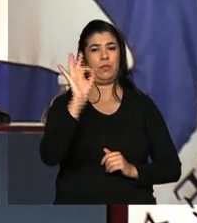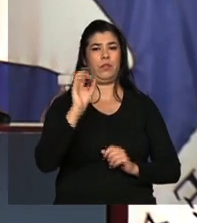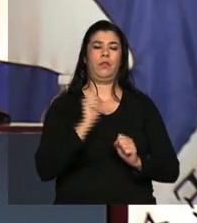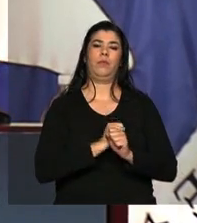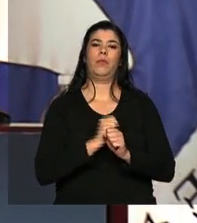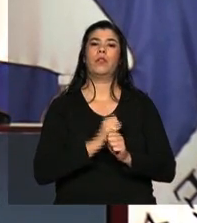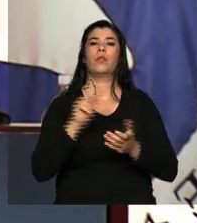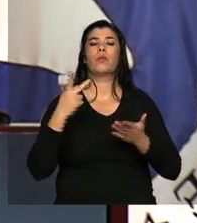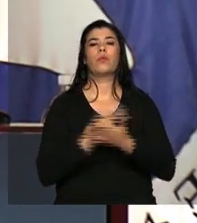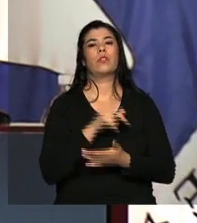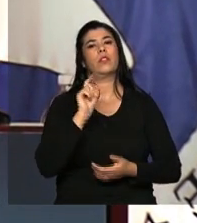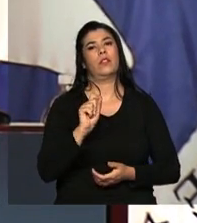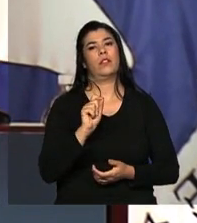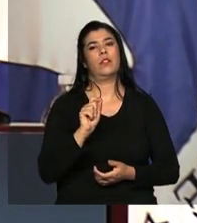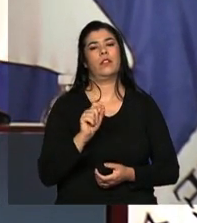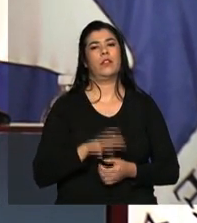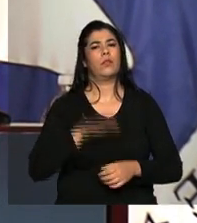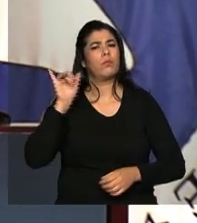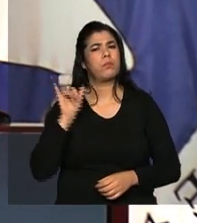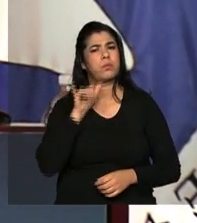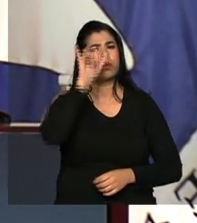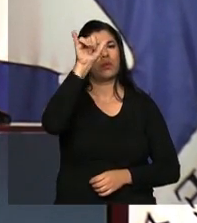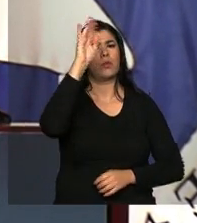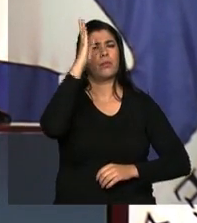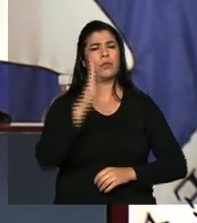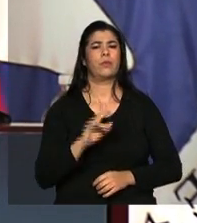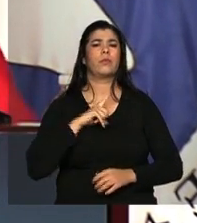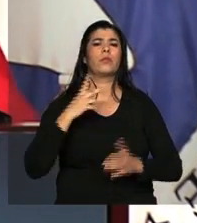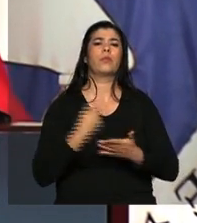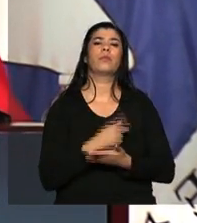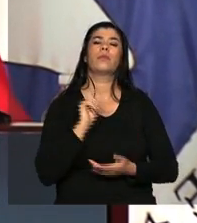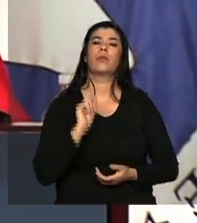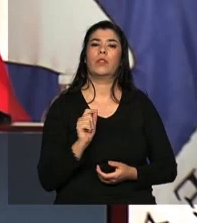O que acontece nos aeroportos brasileiros?